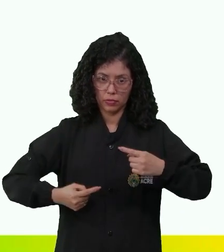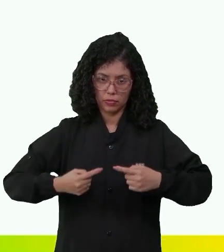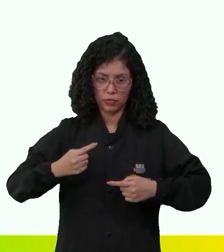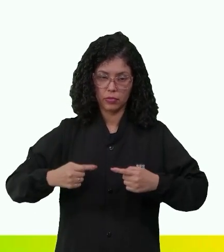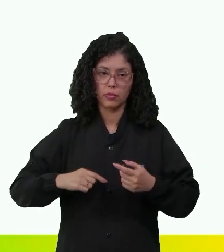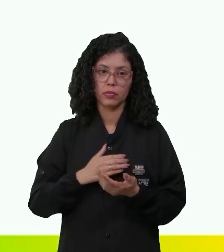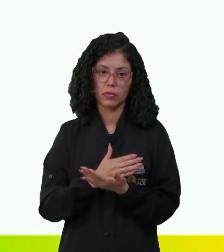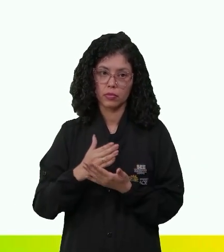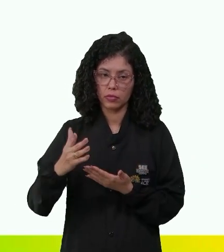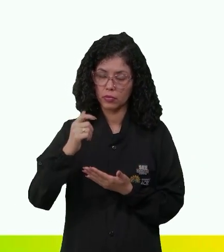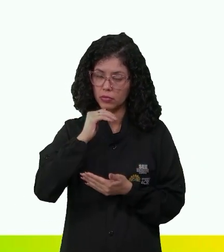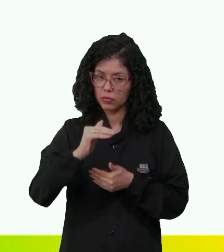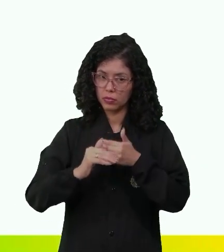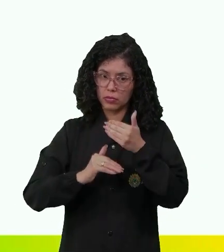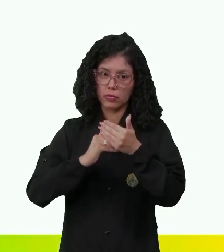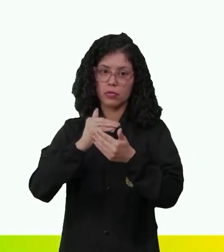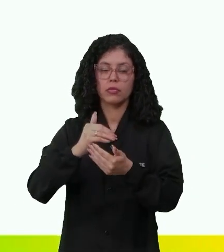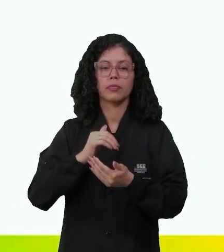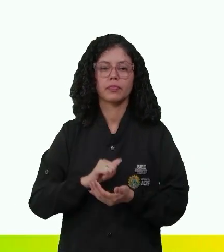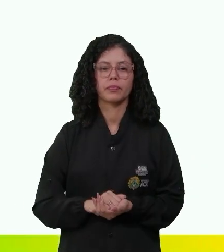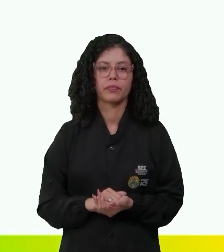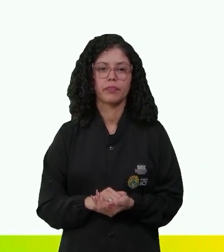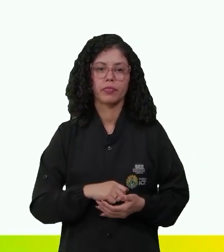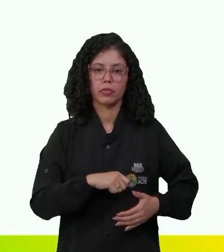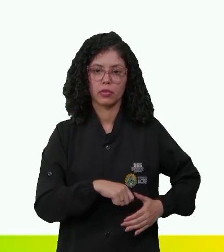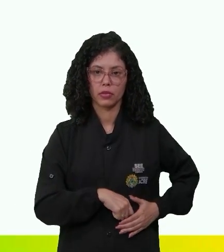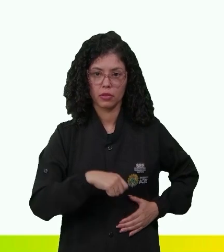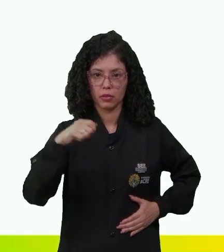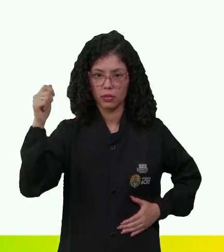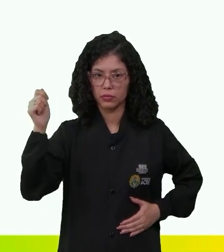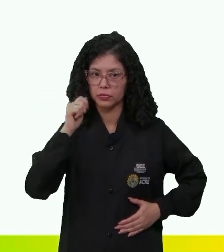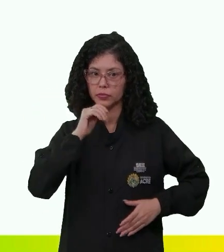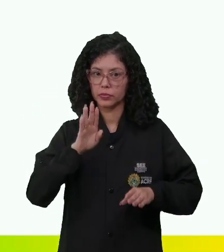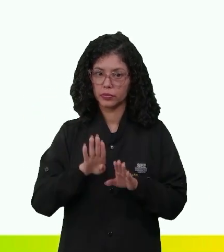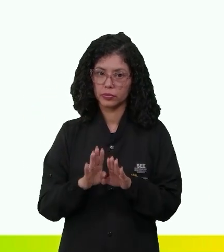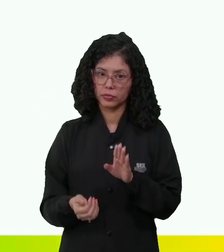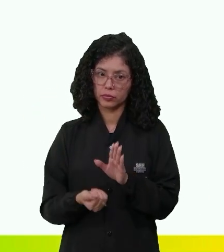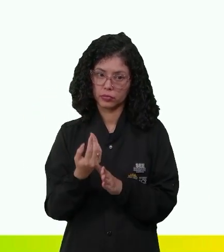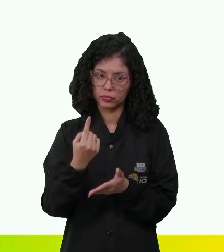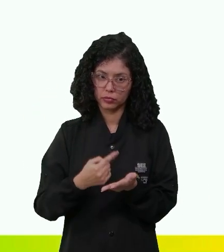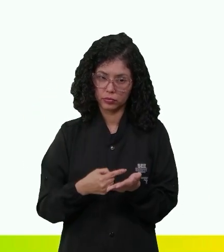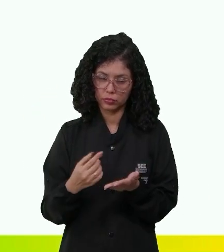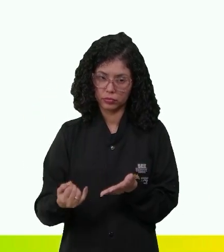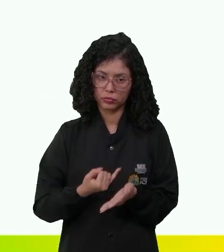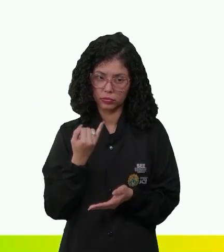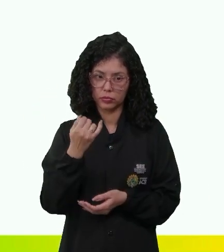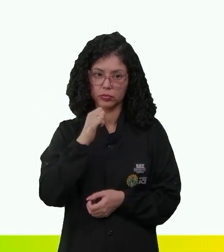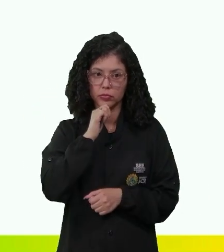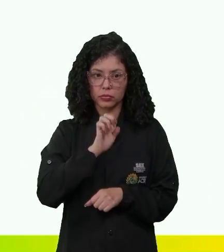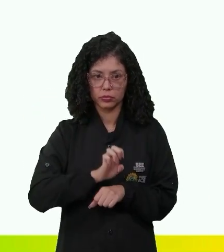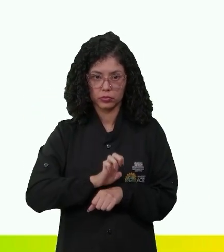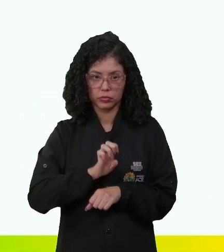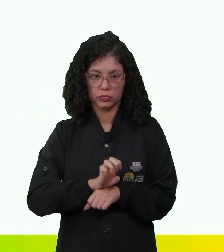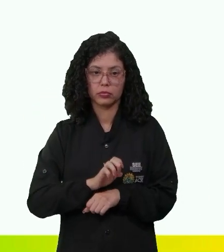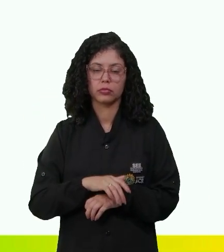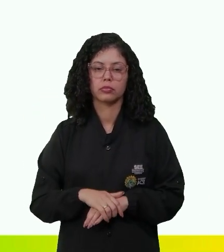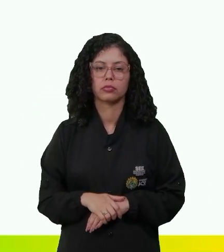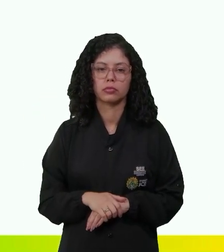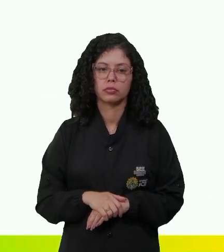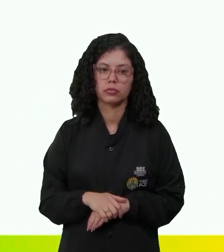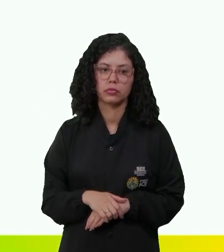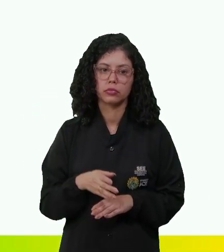a estrutura política começou a se desenvolver. A independência foi um marco crucial para a construção do